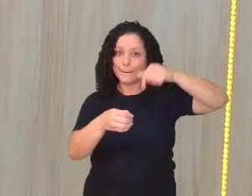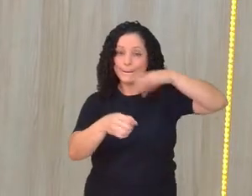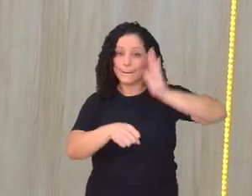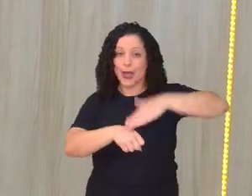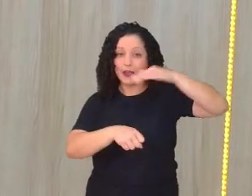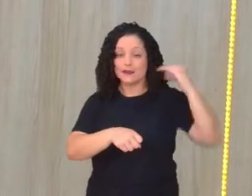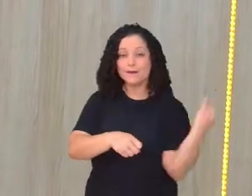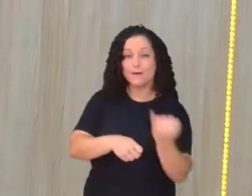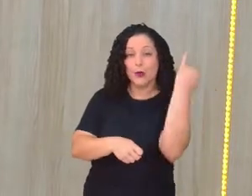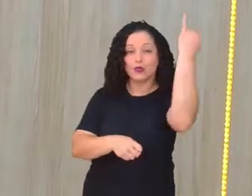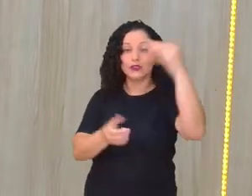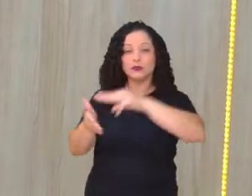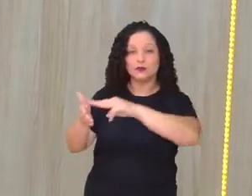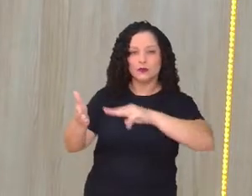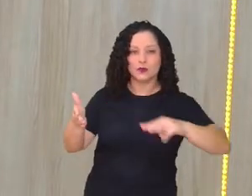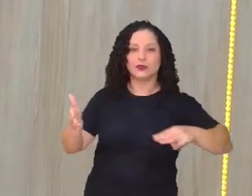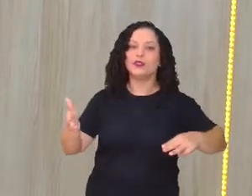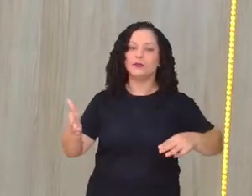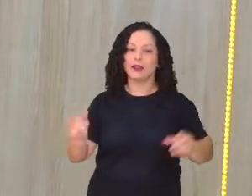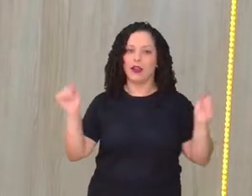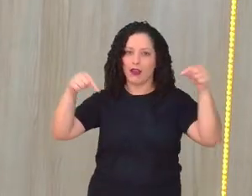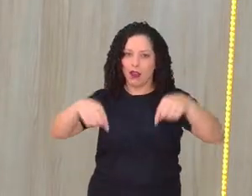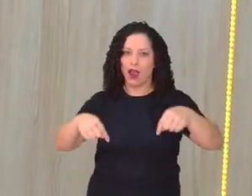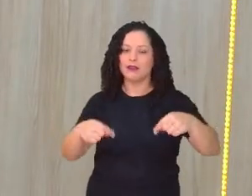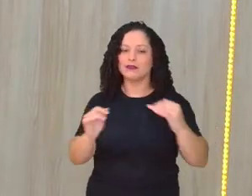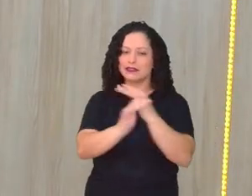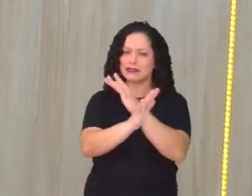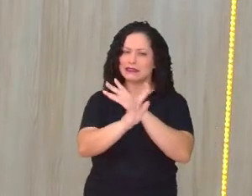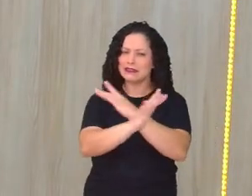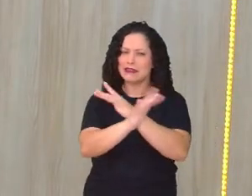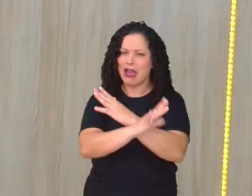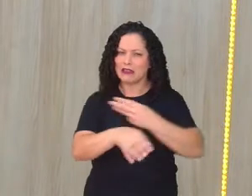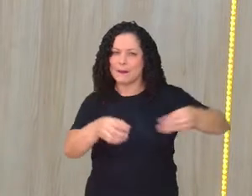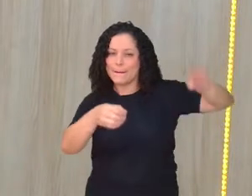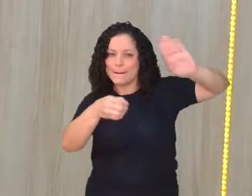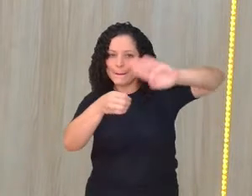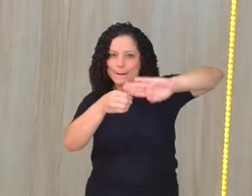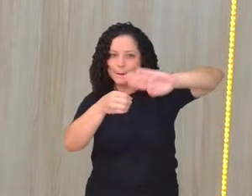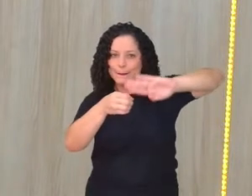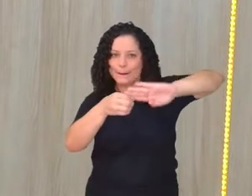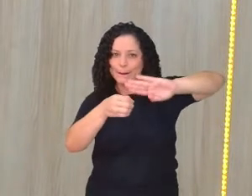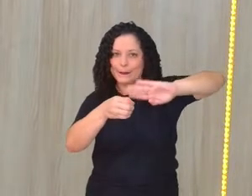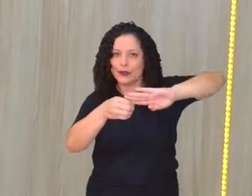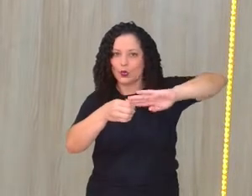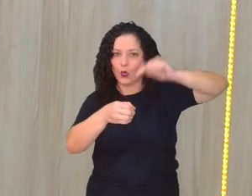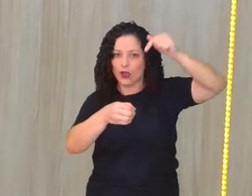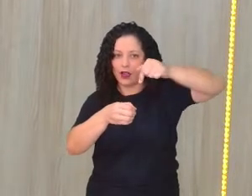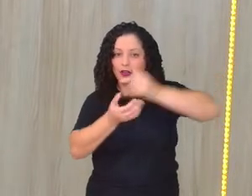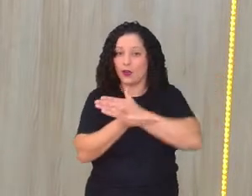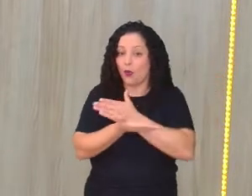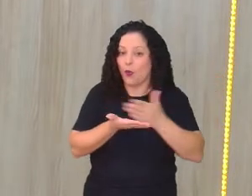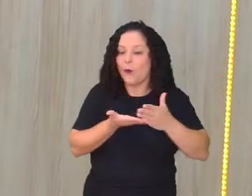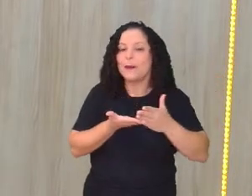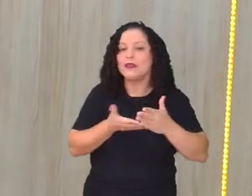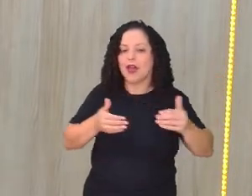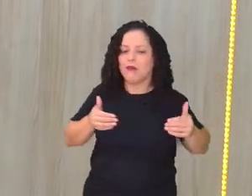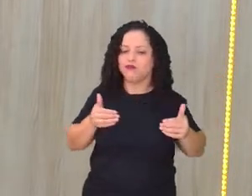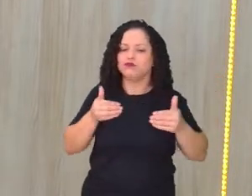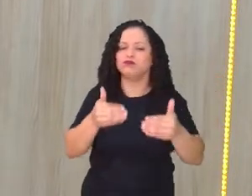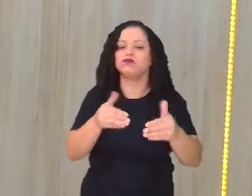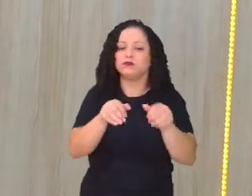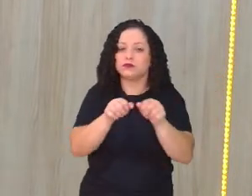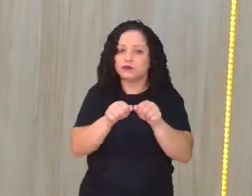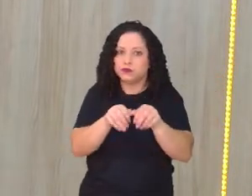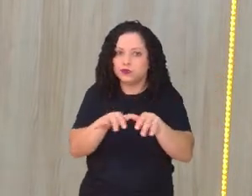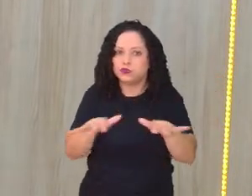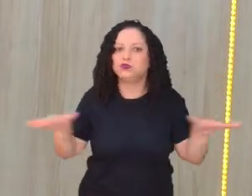Mesopotâmia, ok? Então, a Babilônia, ela vai surgir, certo? A partir desse processo de expansão